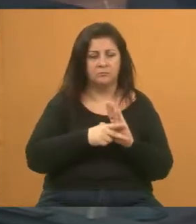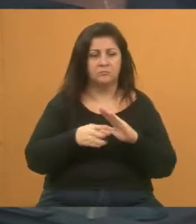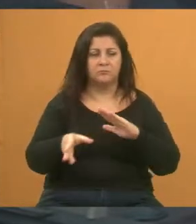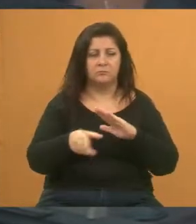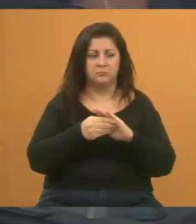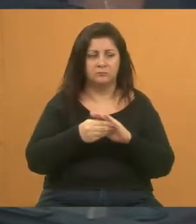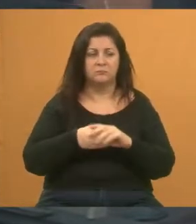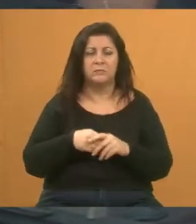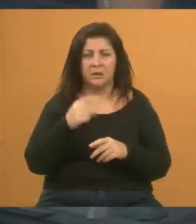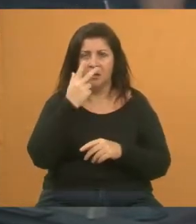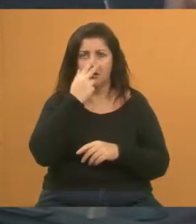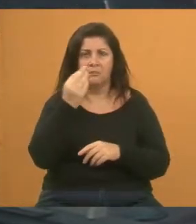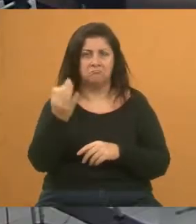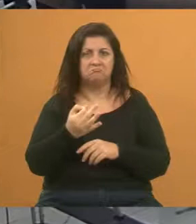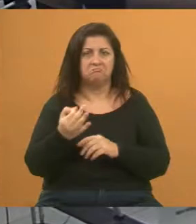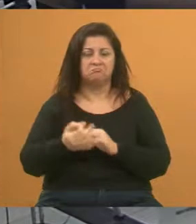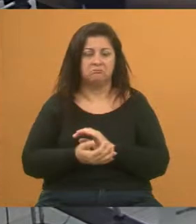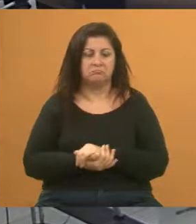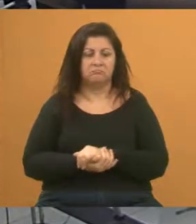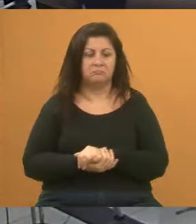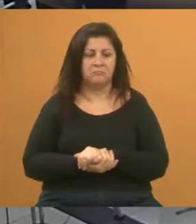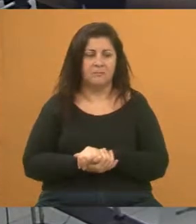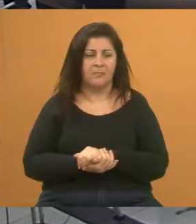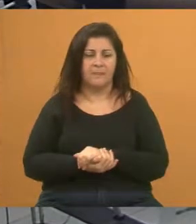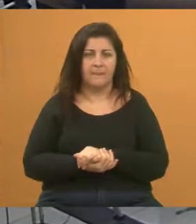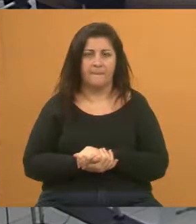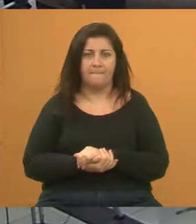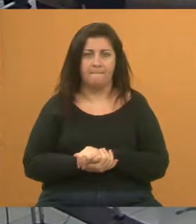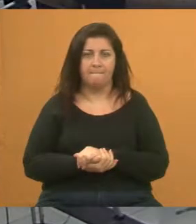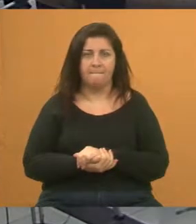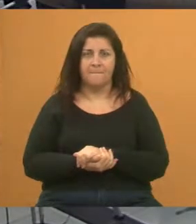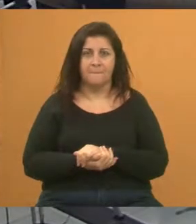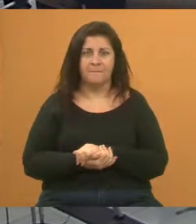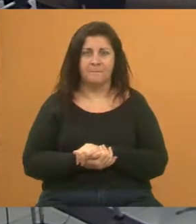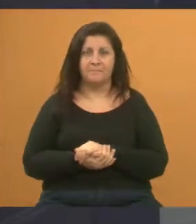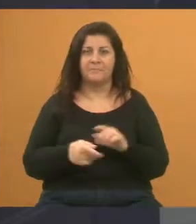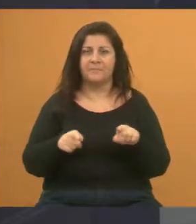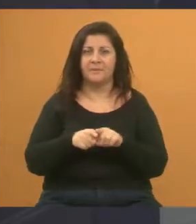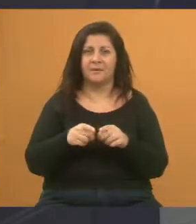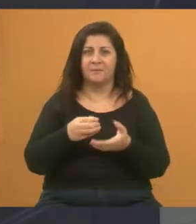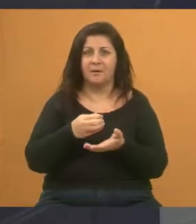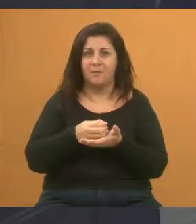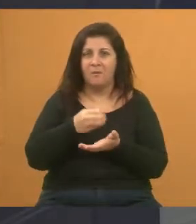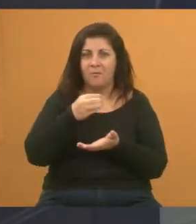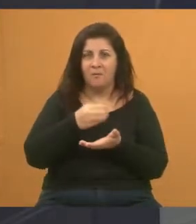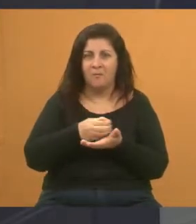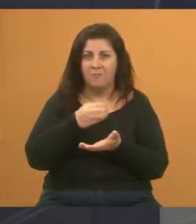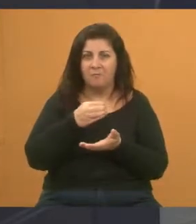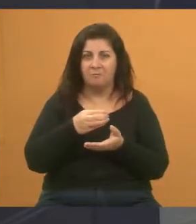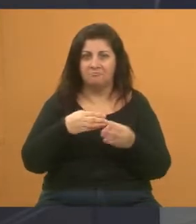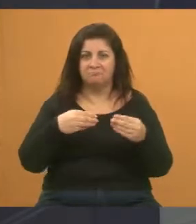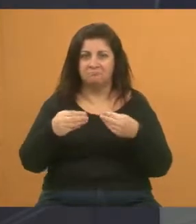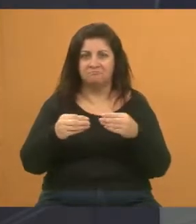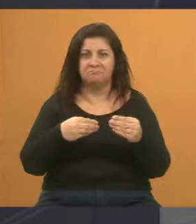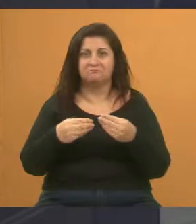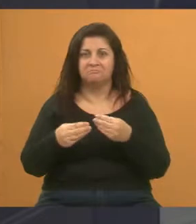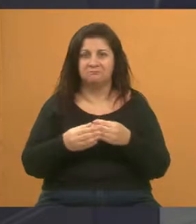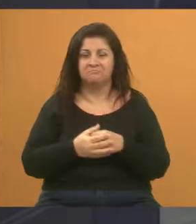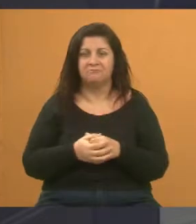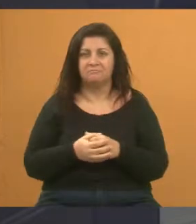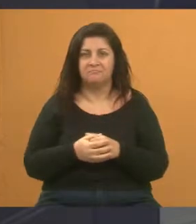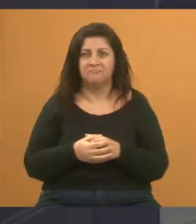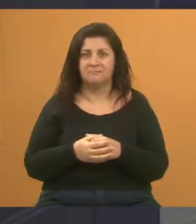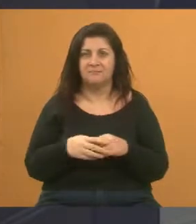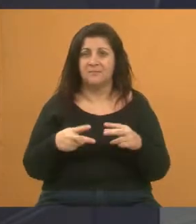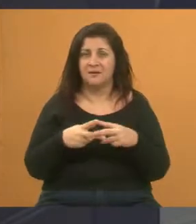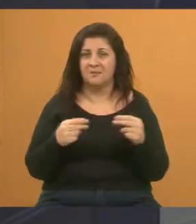emenda, e eu acho que é o ideal. E também é sobre os copinhos plásticos, né? Nem falei dos copinhos. A